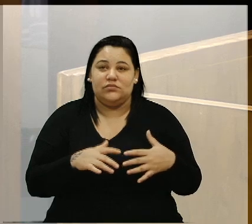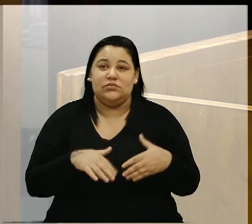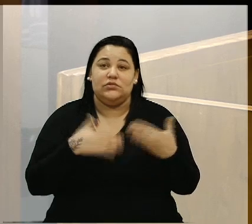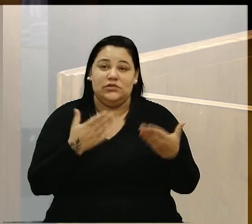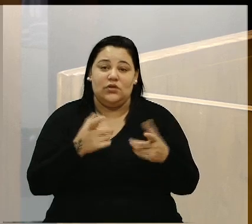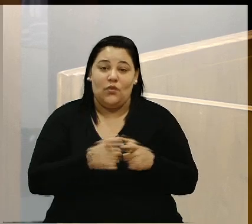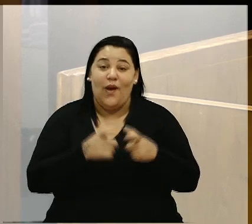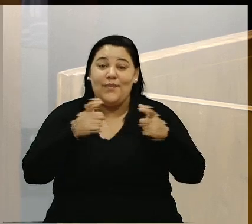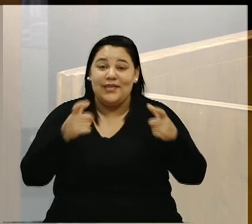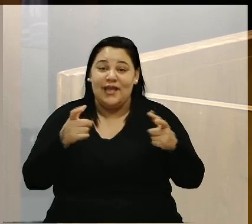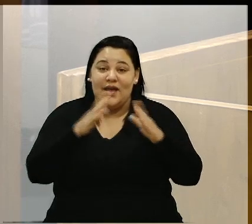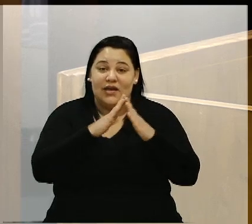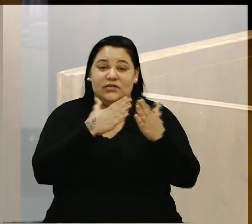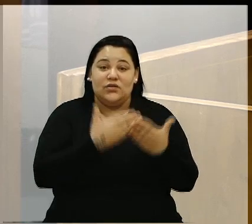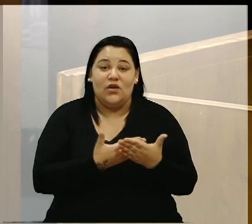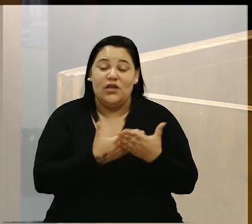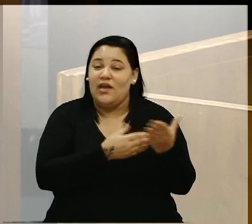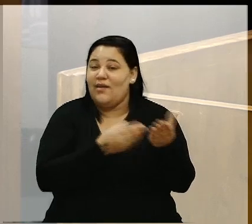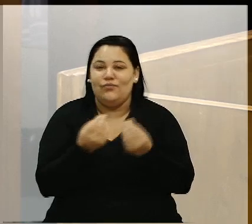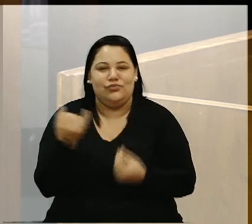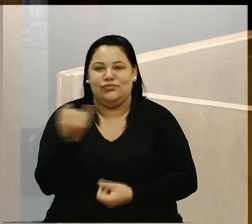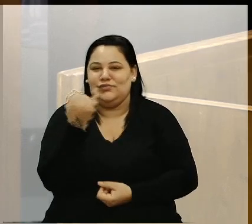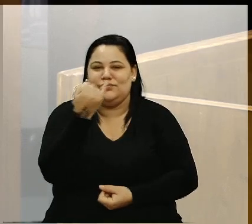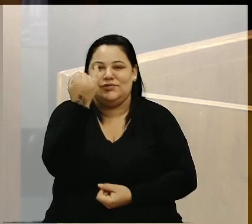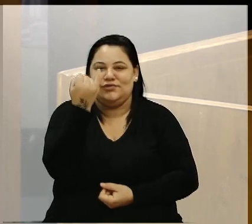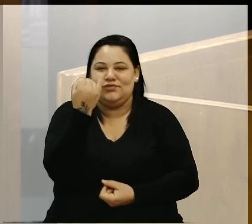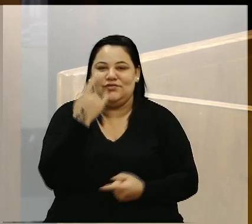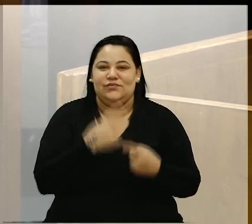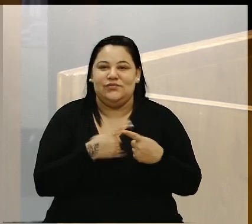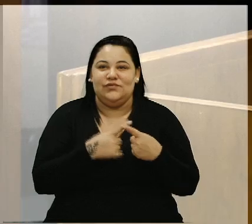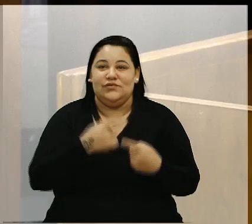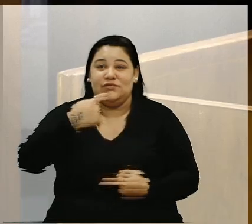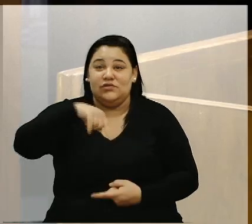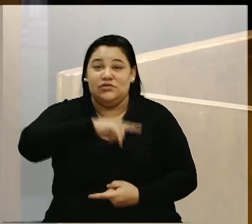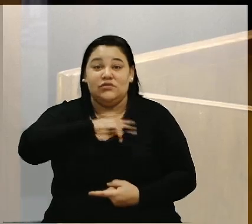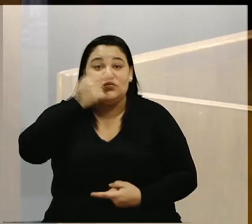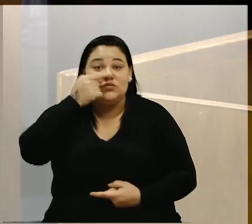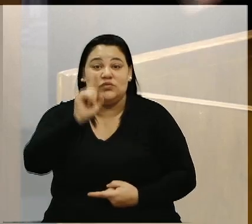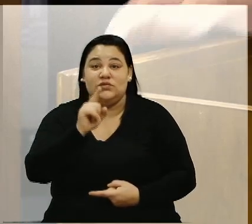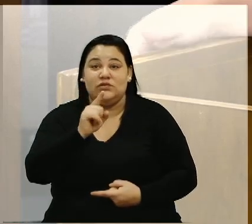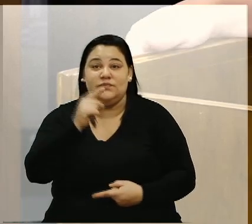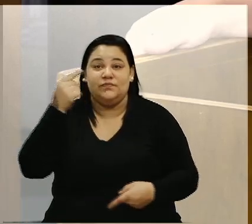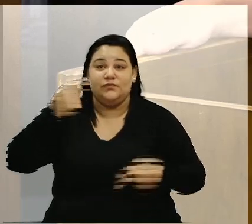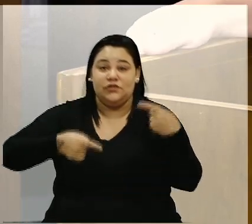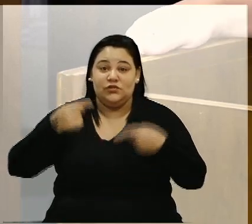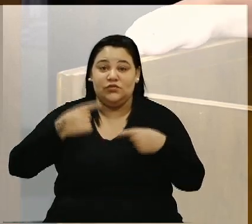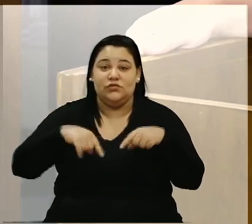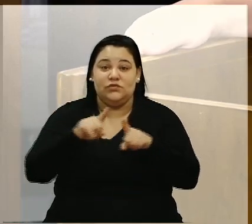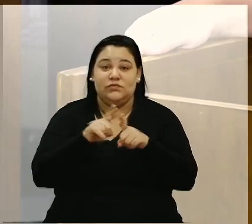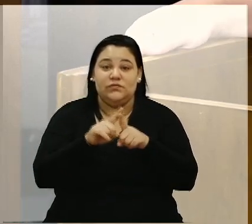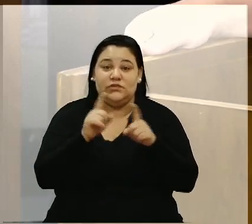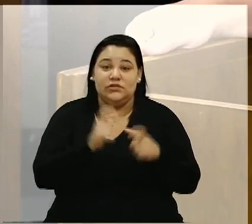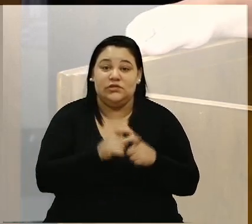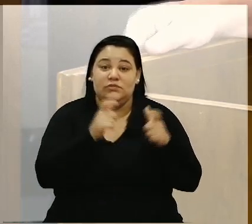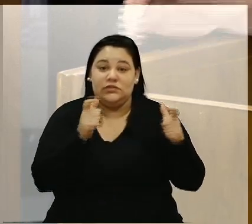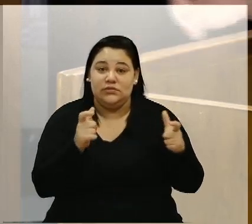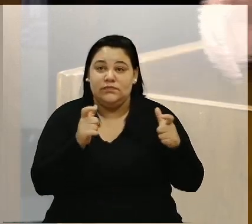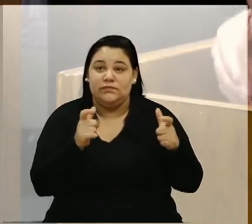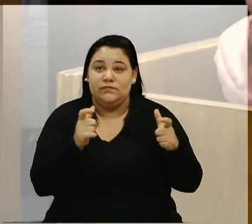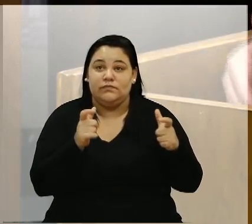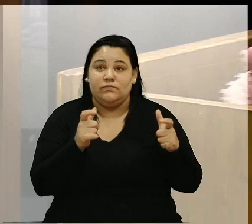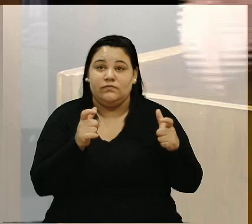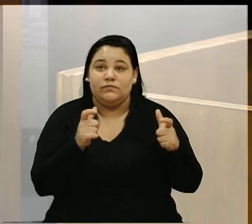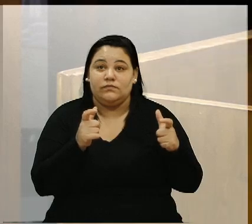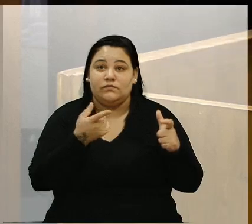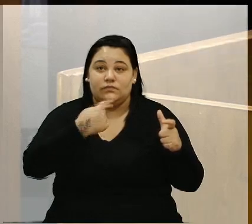das escolas é super importante que a gente consiga debater e ampliar para que a